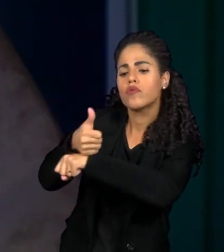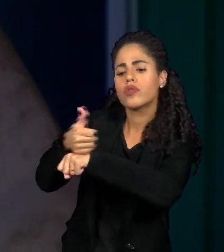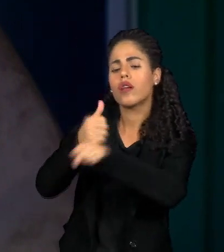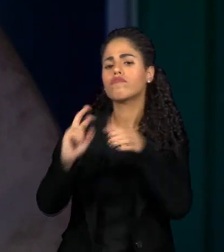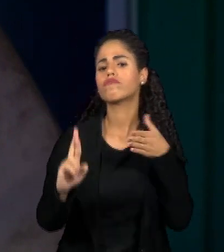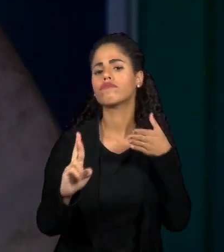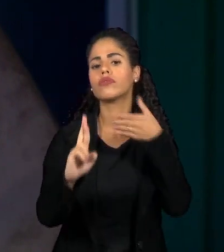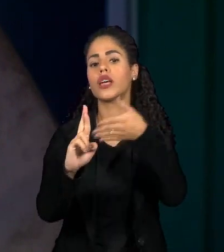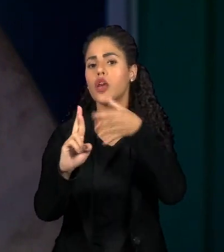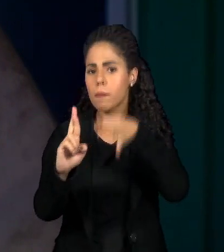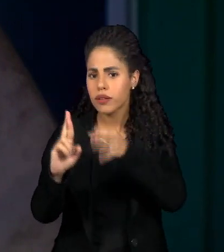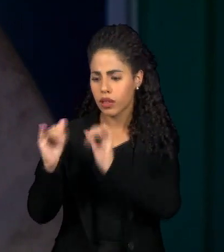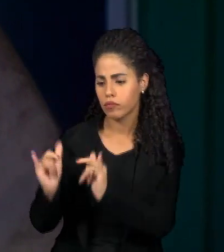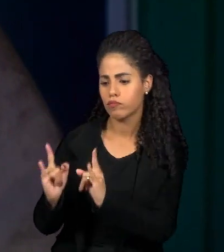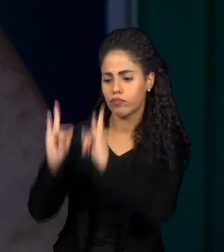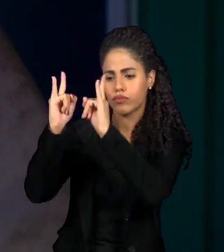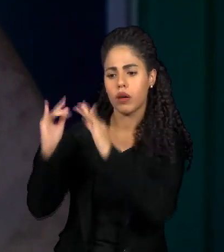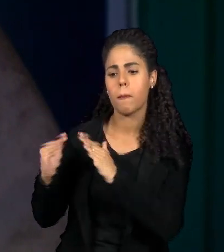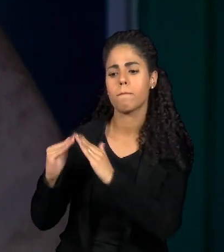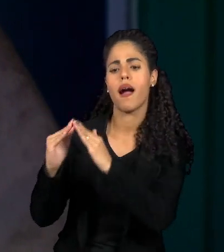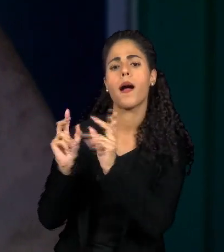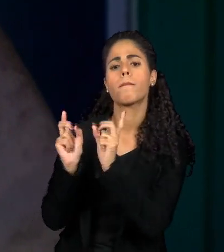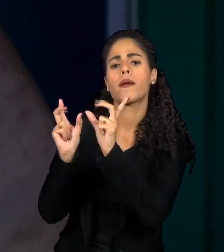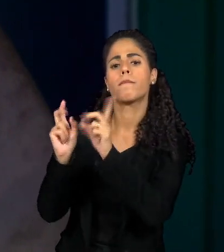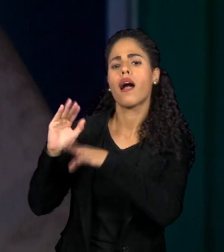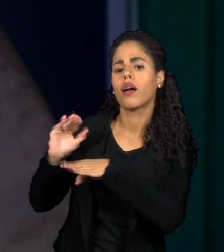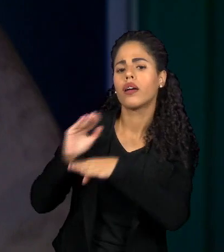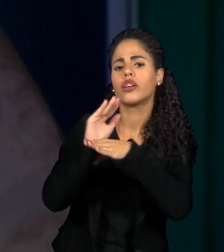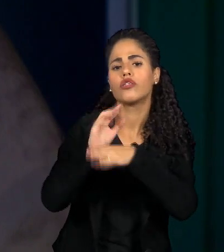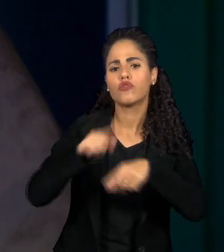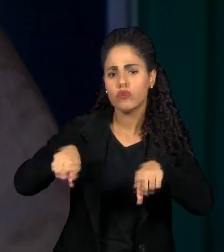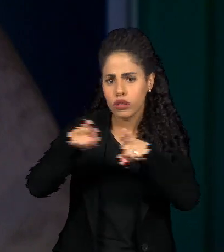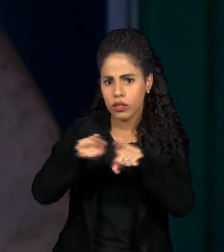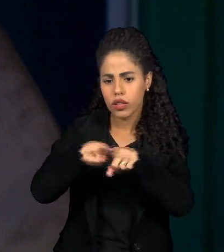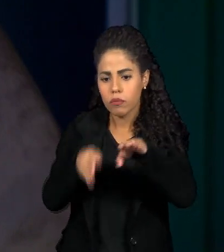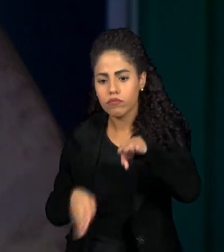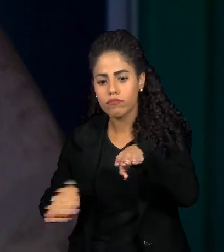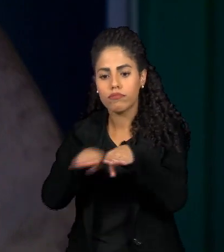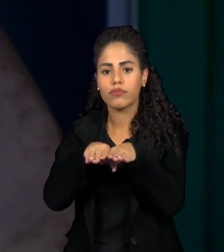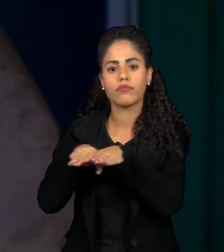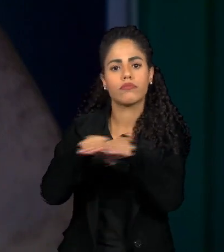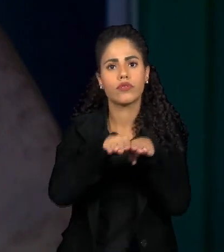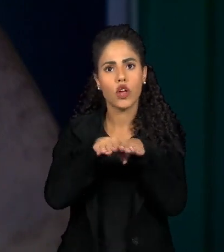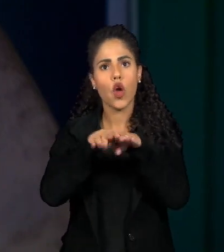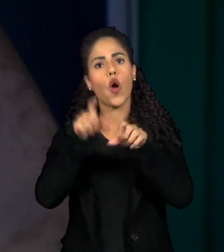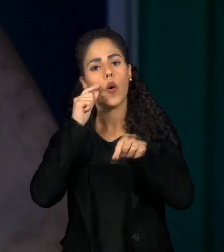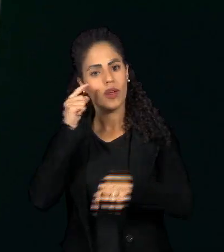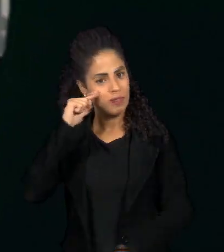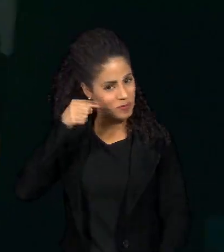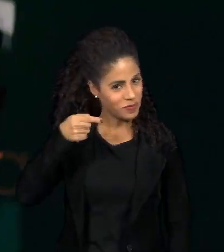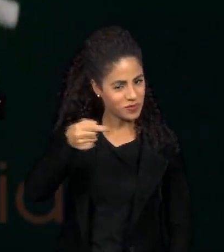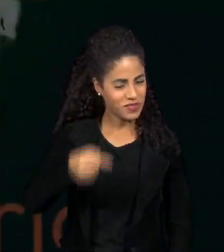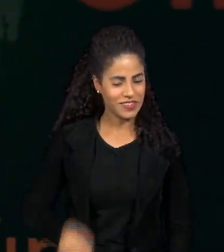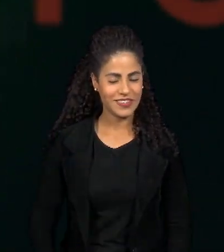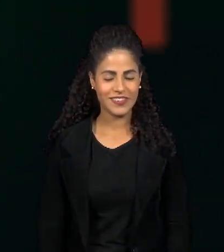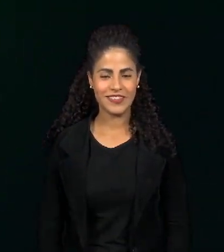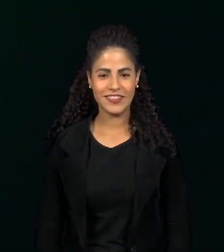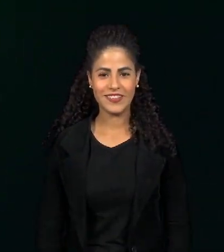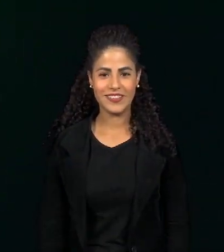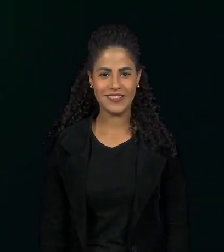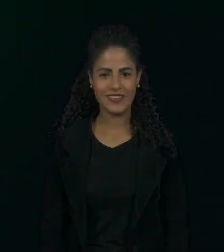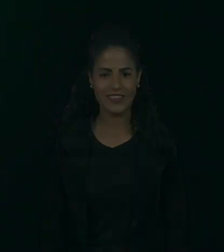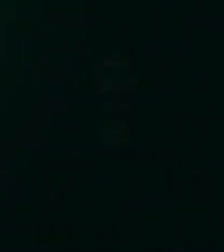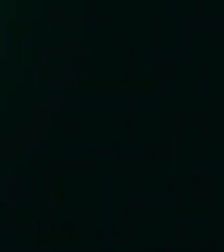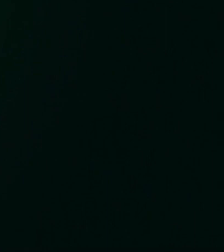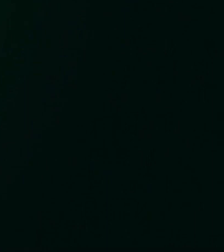o mercado imobiliário e ajudam a transformar esse ecossistema. Negros em Foco, volta já já.